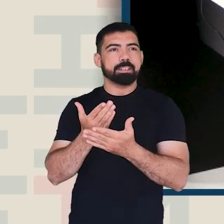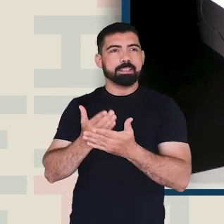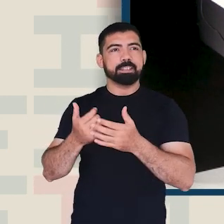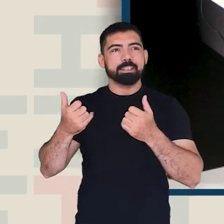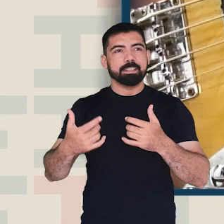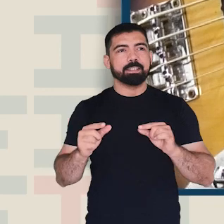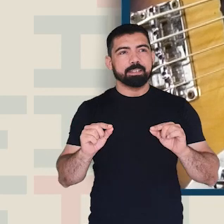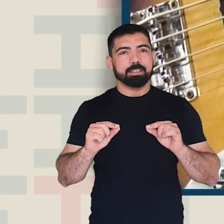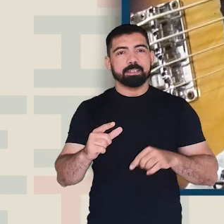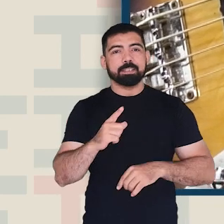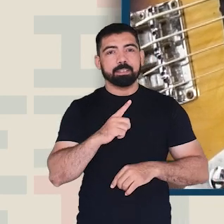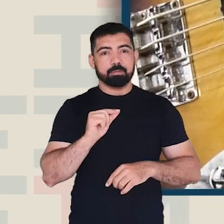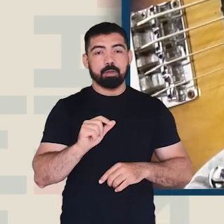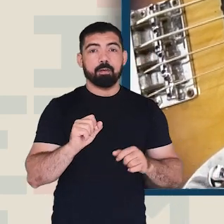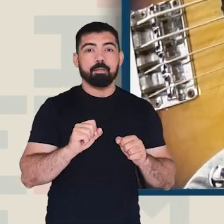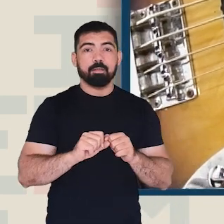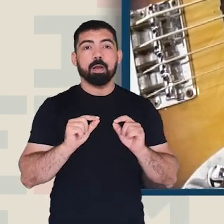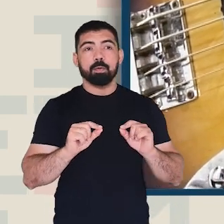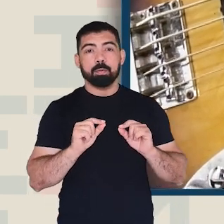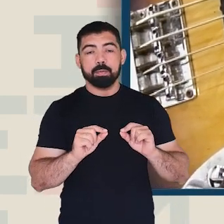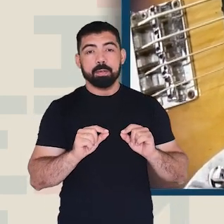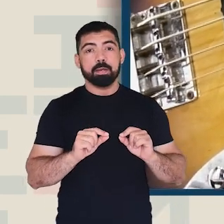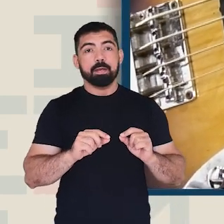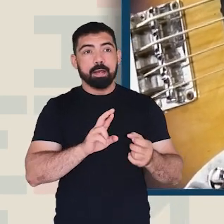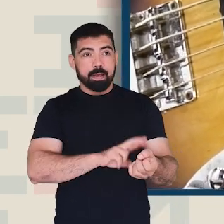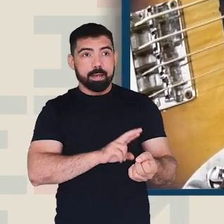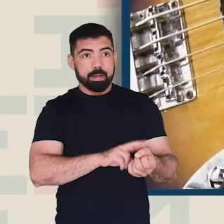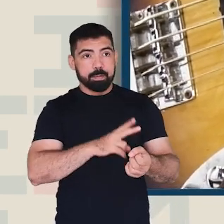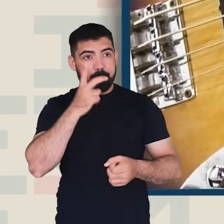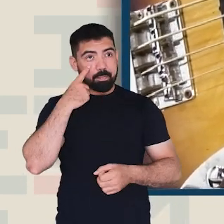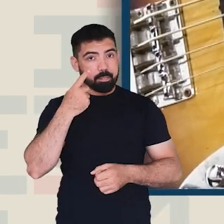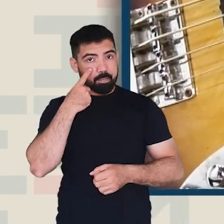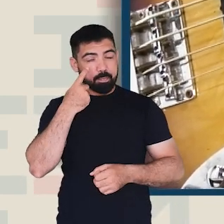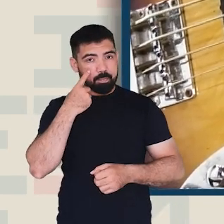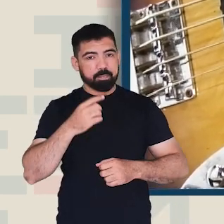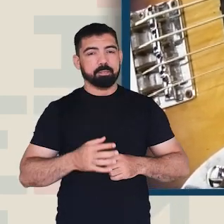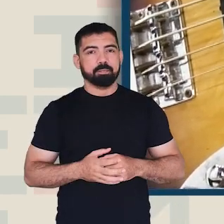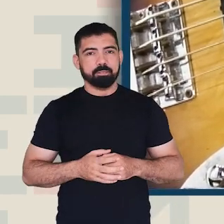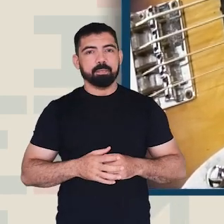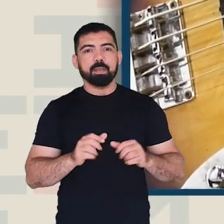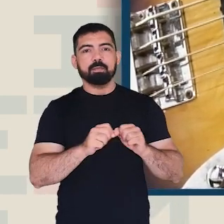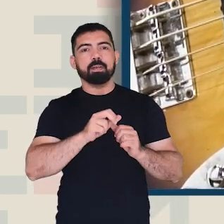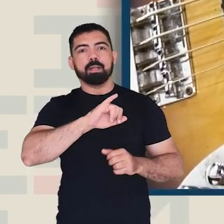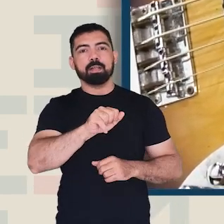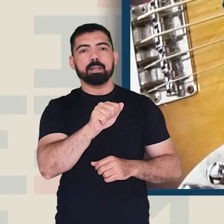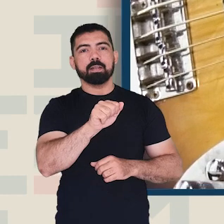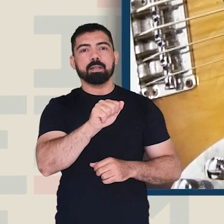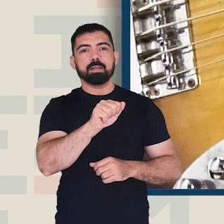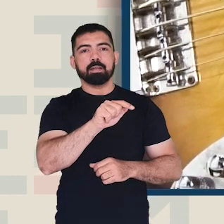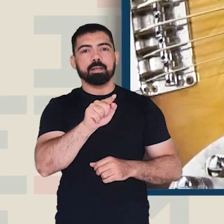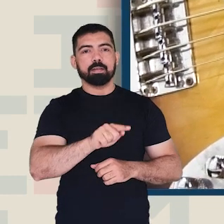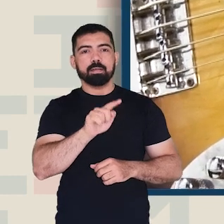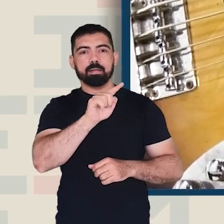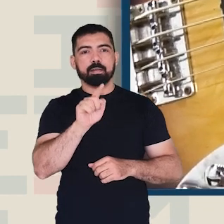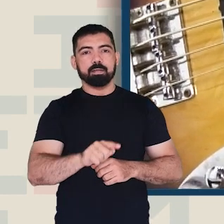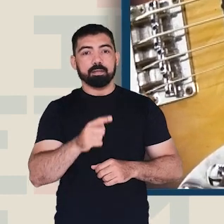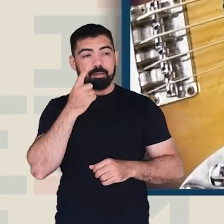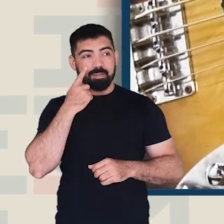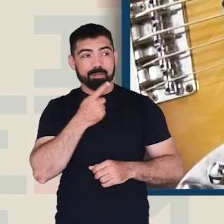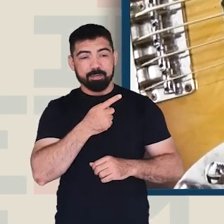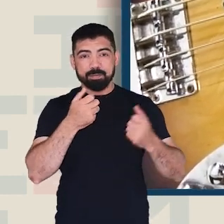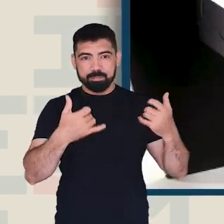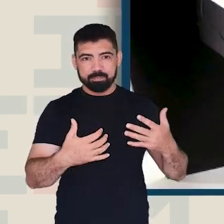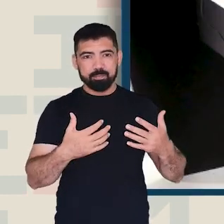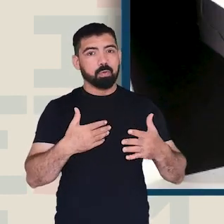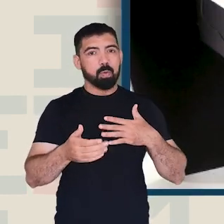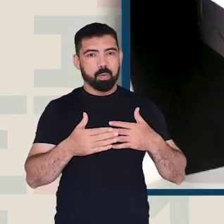que faça a repetição disso aqui para dizer que está tocando jazz. Se você ouvir qualquer música de